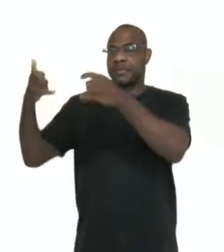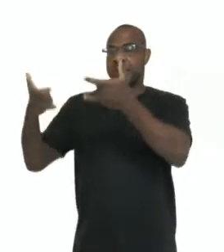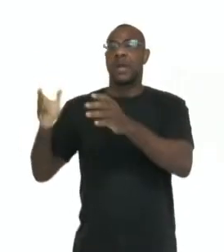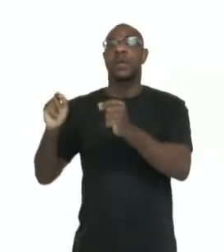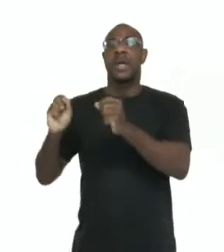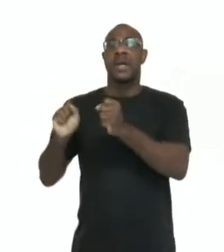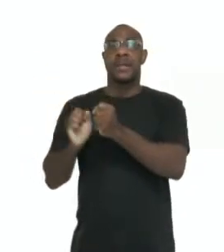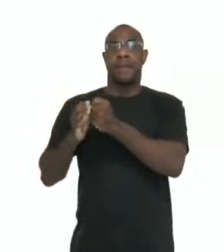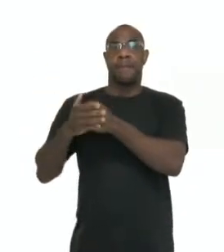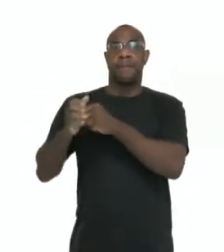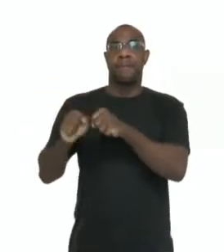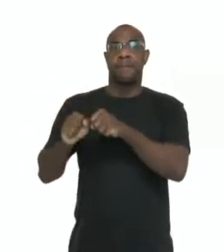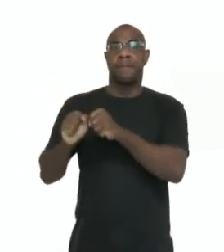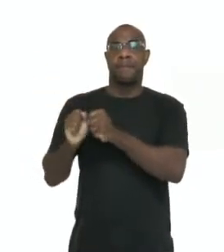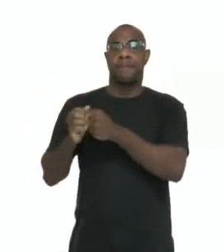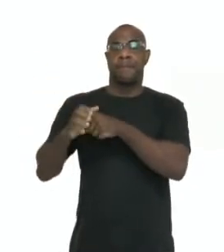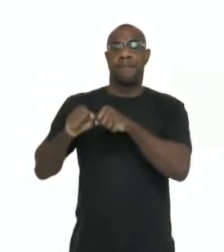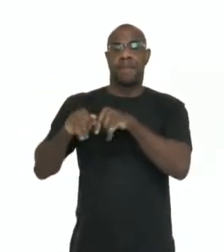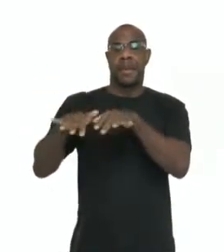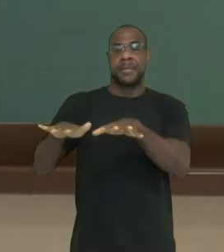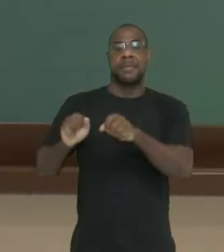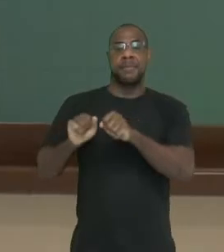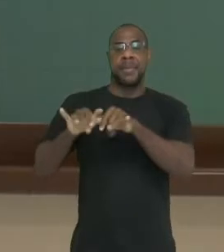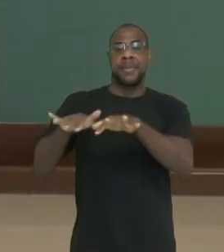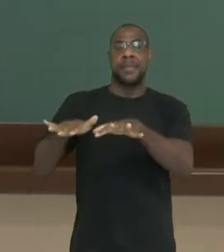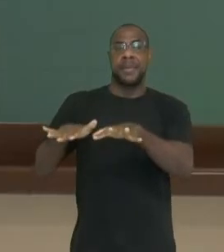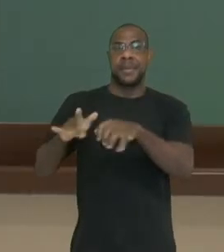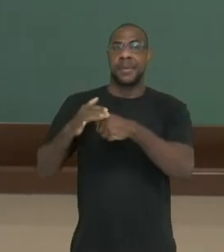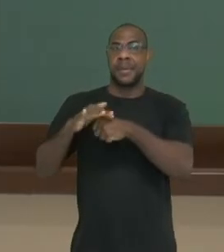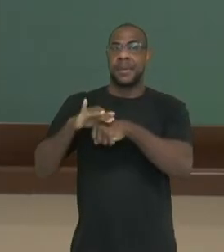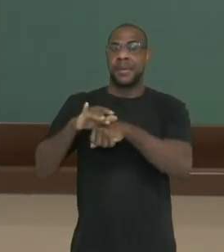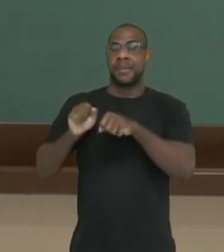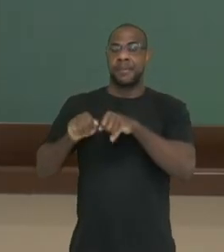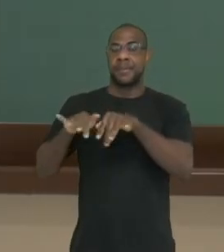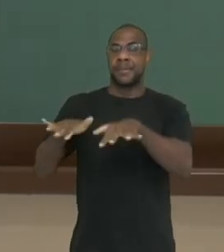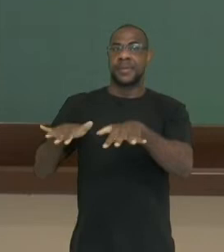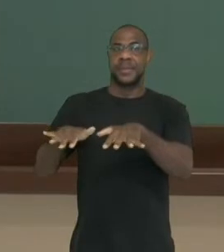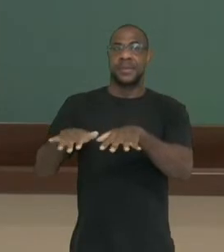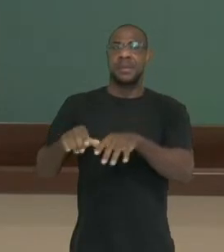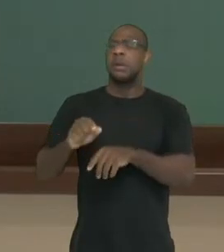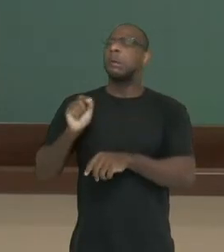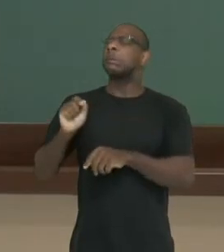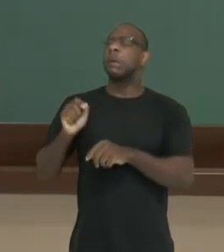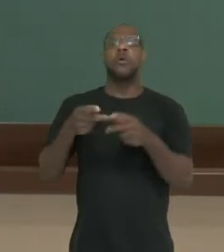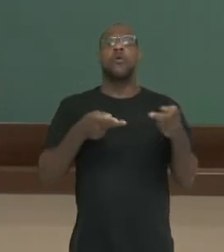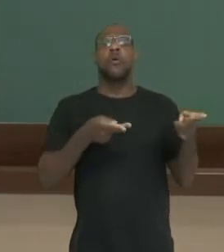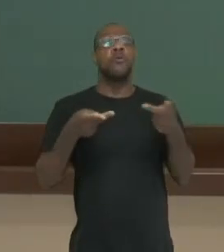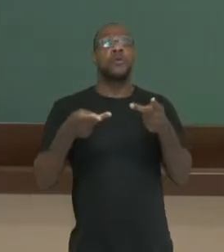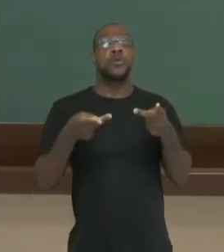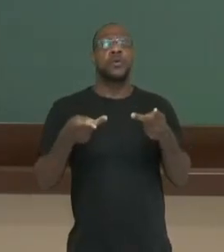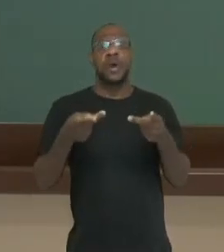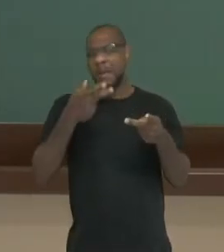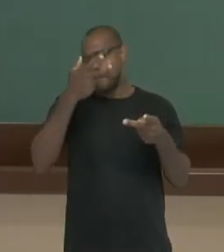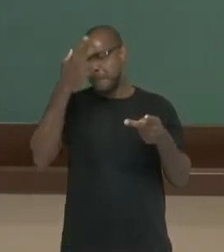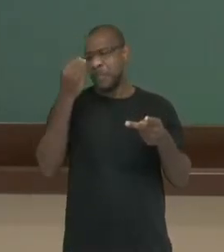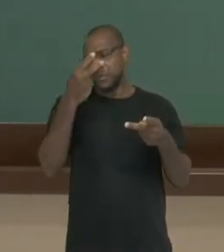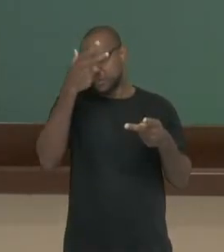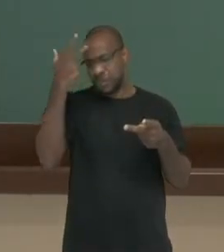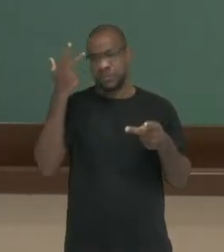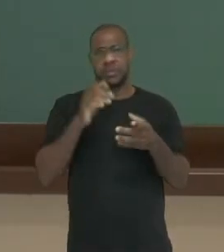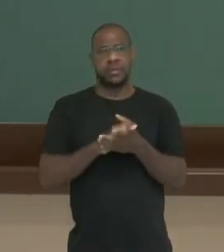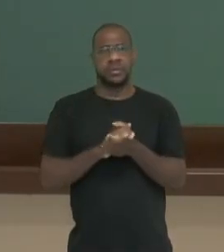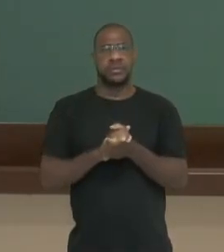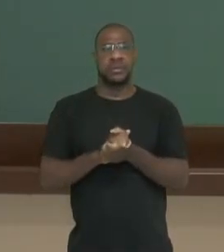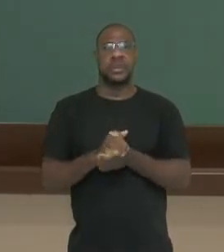pontos, não sei quem convidou tanta gente. Observem que aqui nós temos, né, não é bem aquelas aspas inteiras de